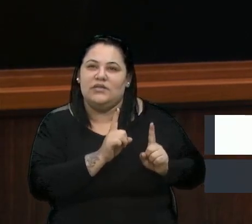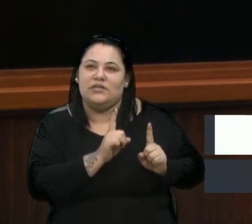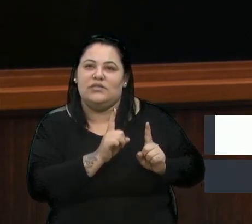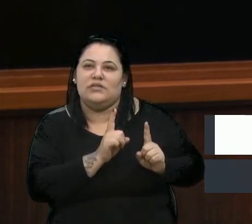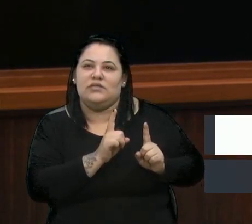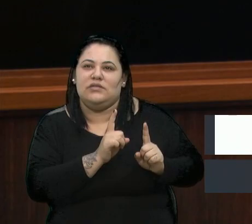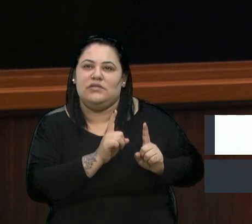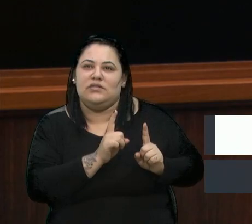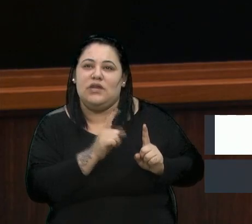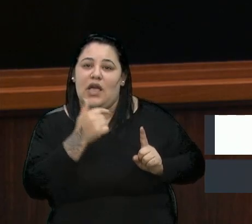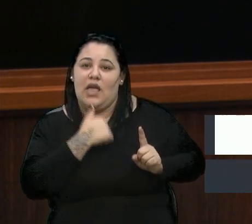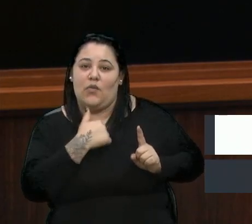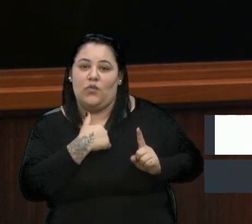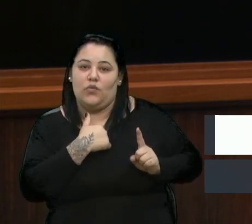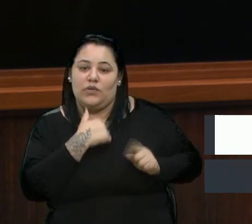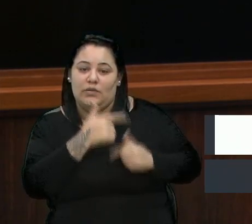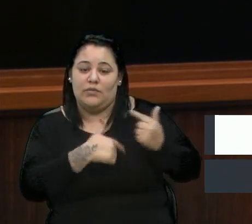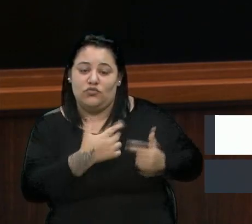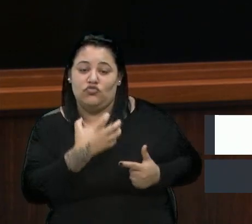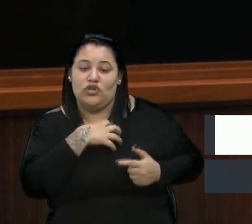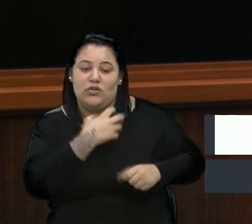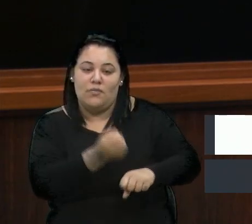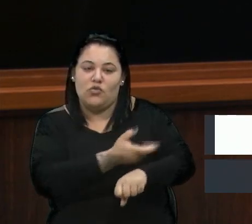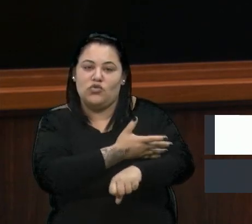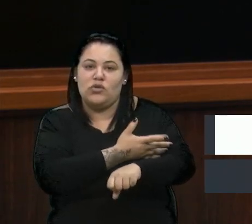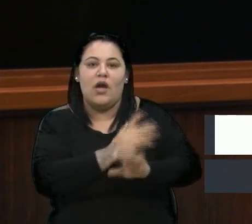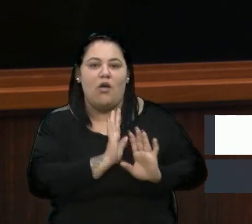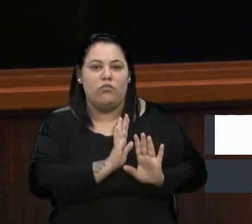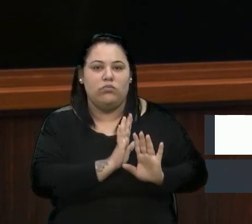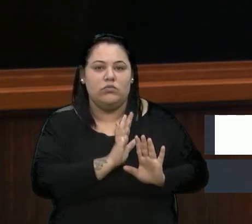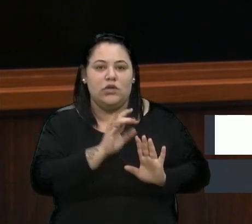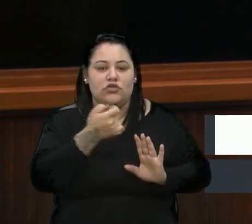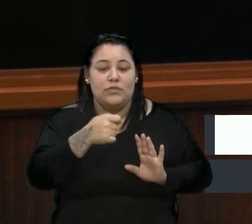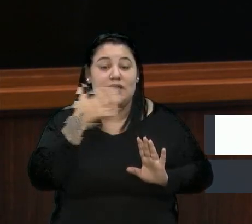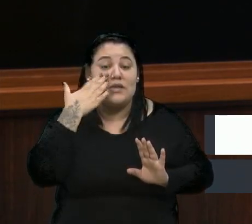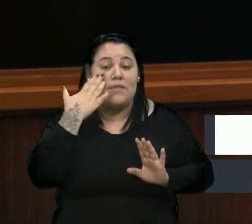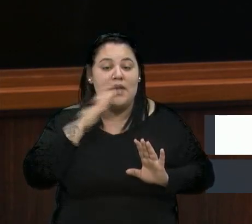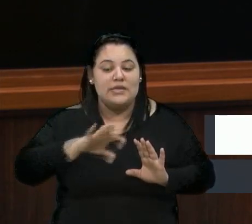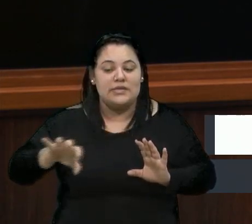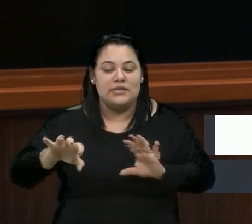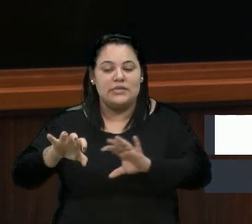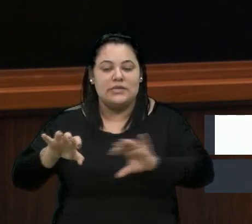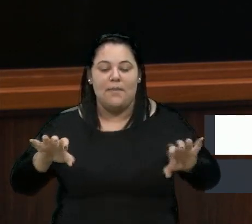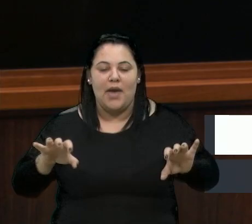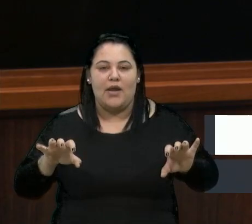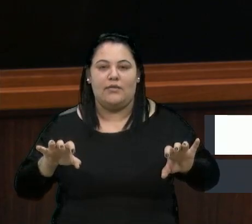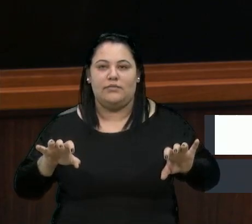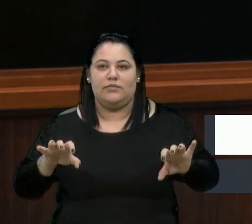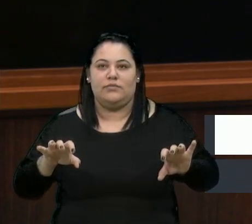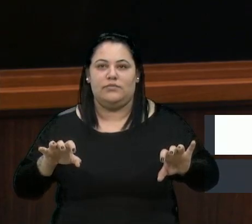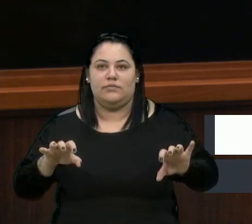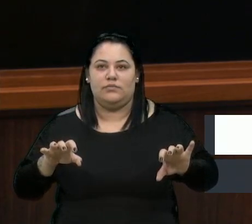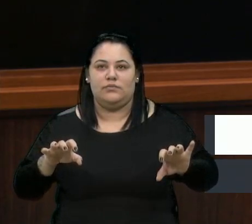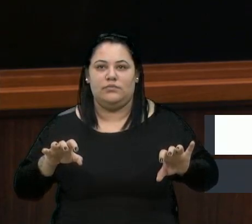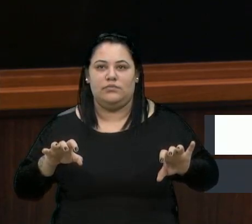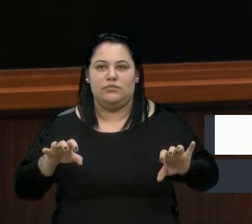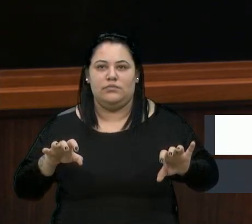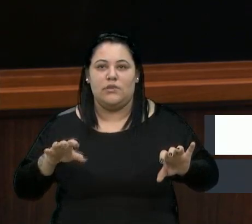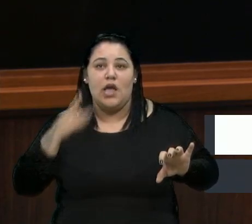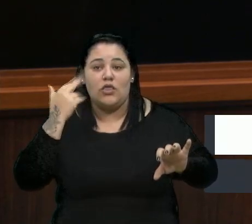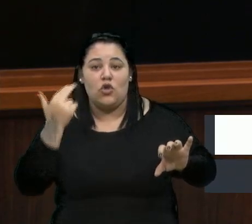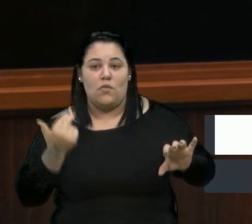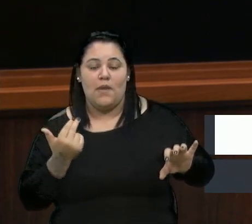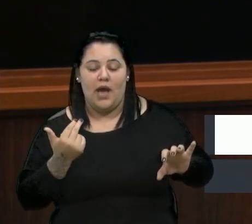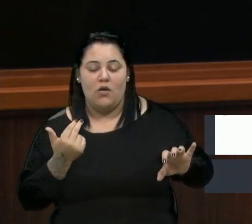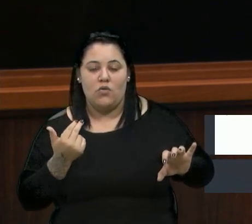forma emocional. Então, a gente tem que se tirar um pouco desse... é normal